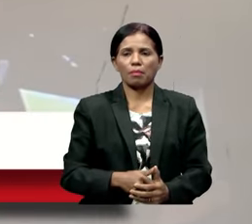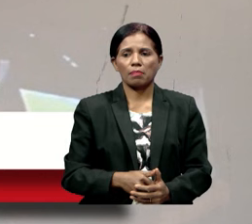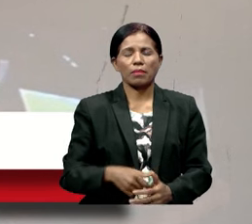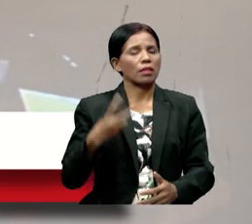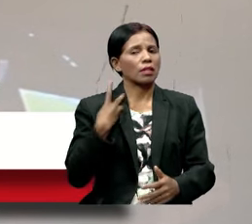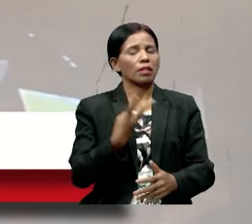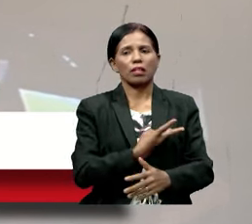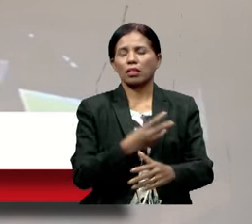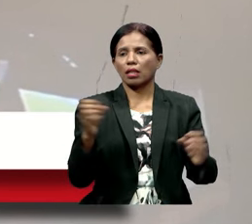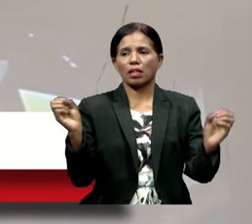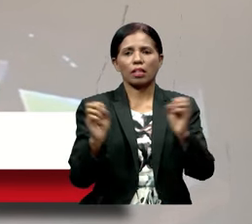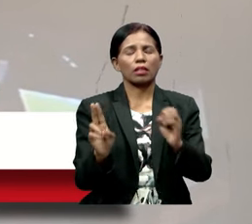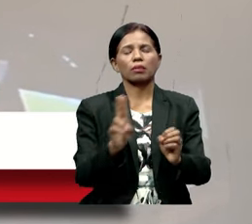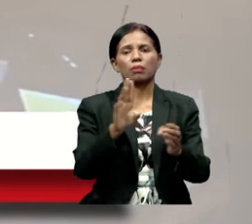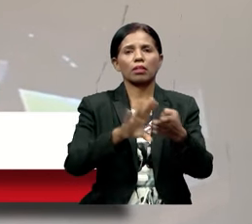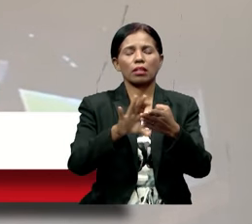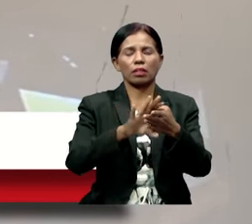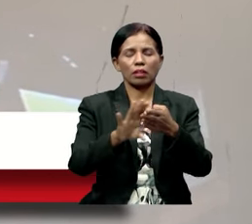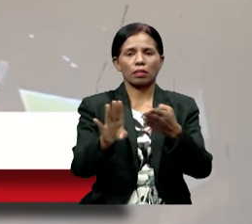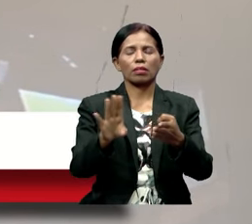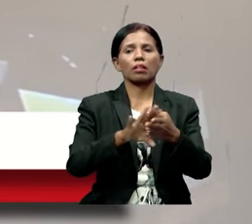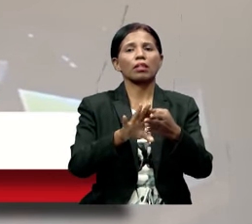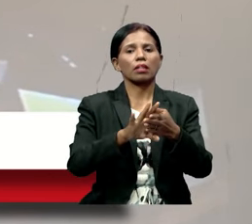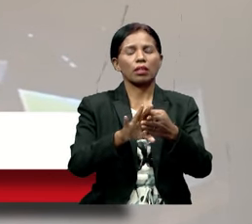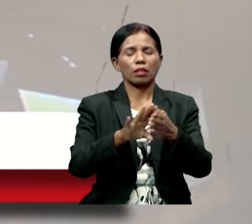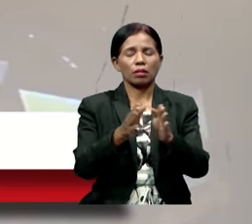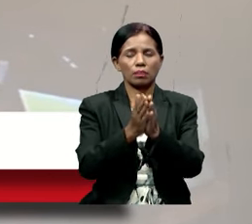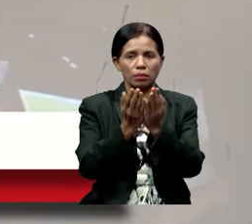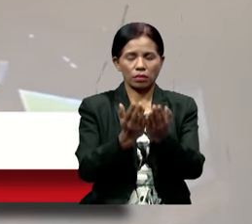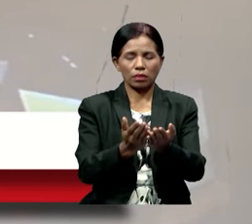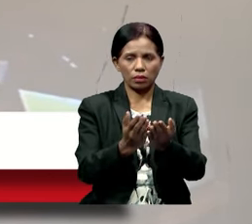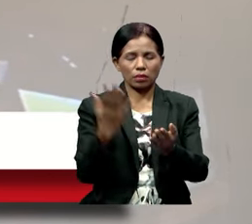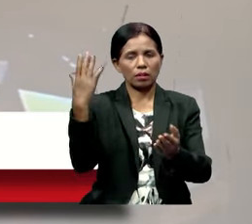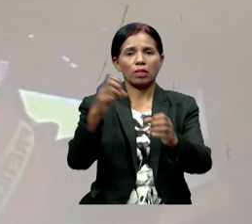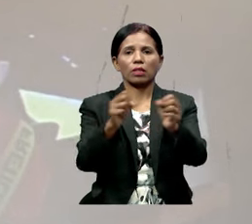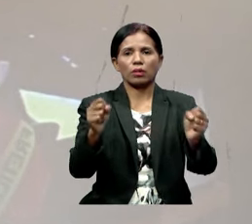Itala usa caderno eleitoral, mesmo caderno eleitoral ne ia cada suco.